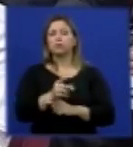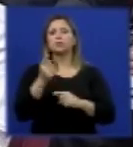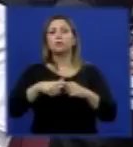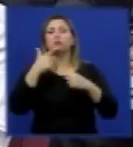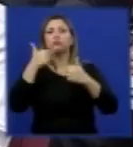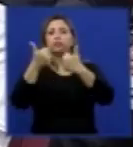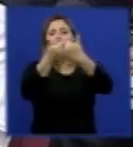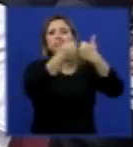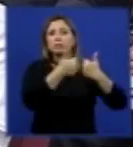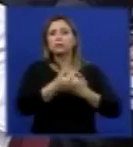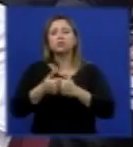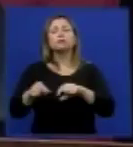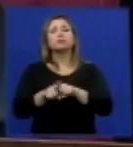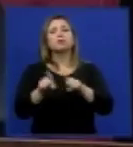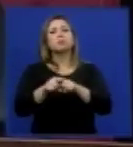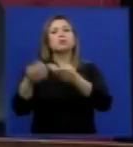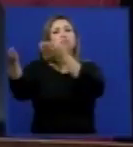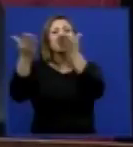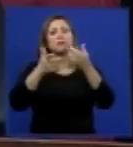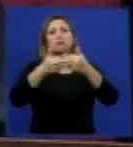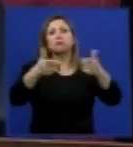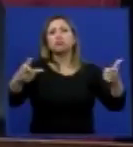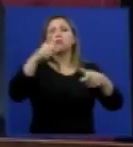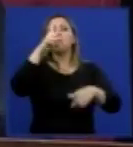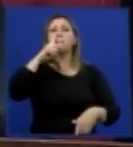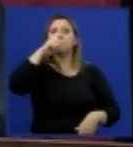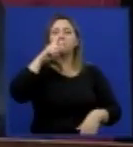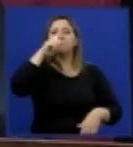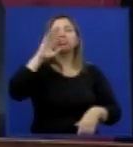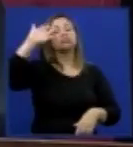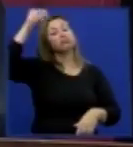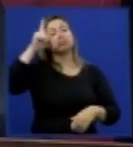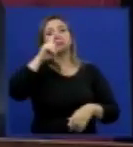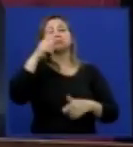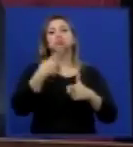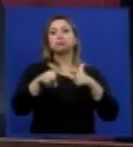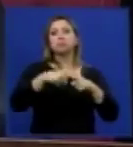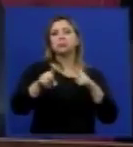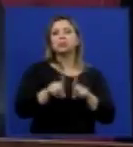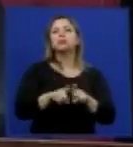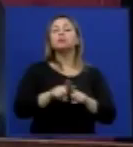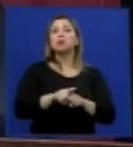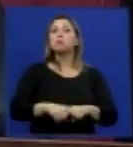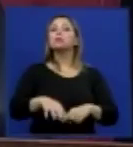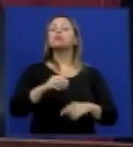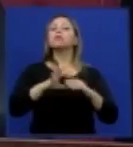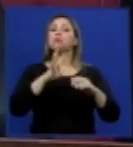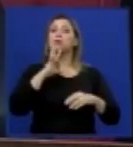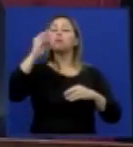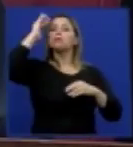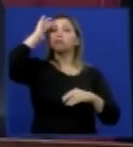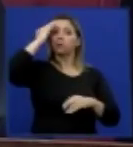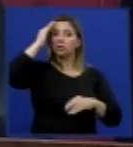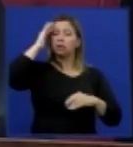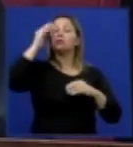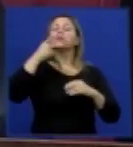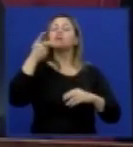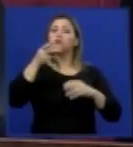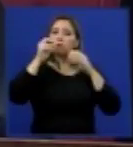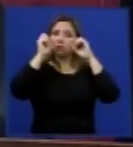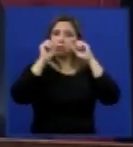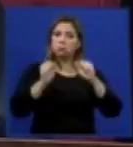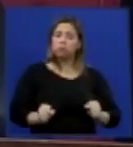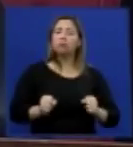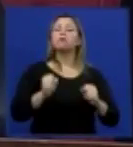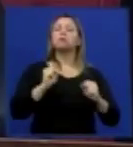transfronteiriços de resíduos perigosos e seu depósito. A Convenção de Basileia reconheceu o direito de todo Estado soberano